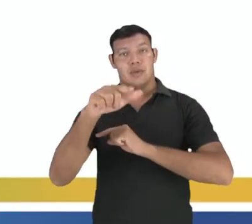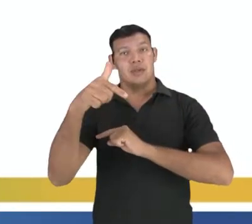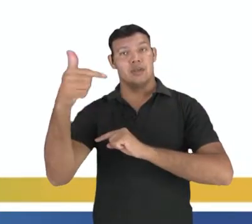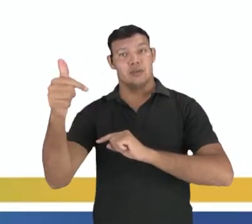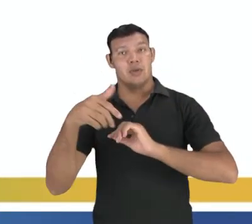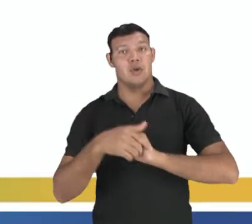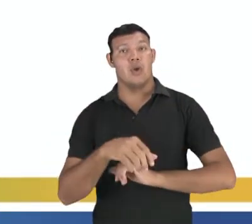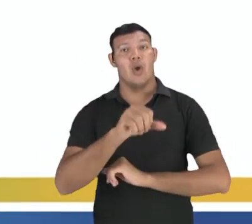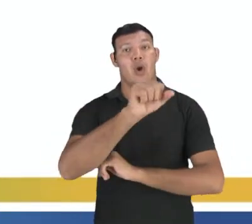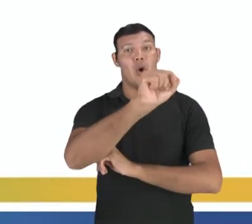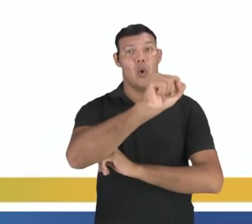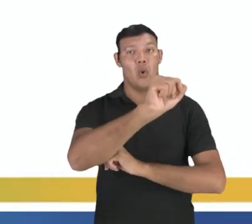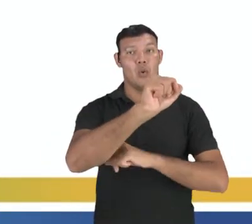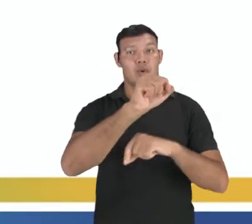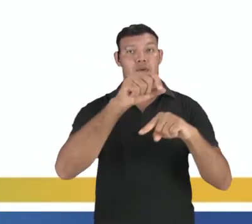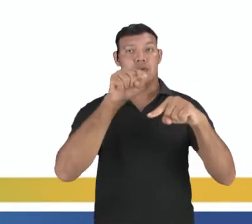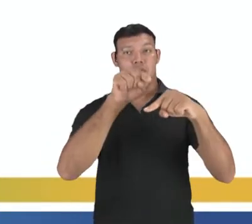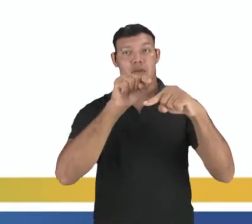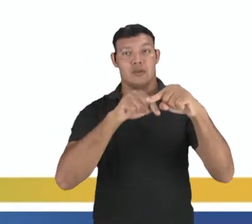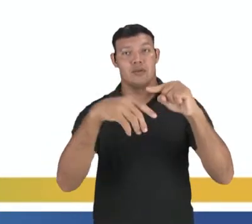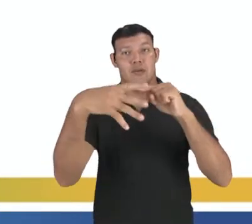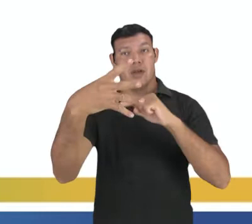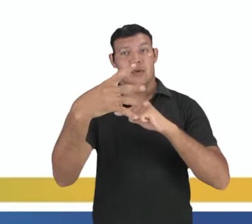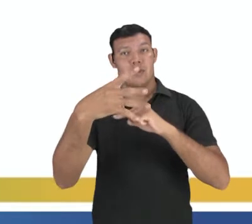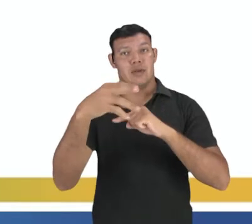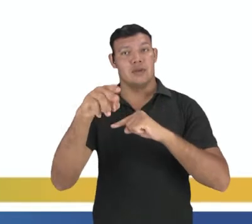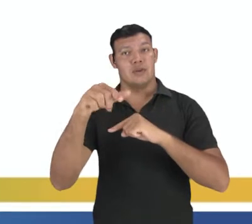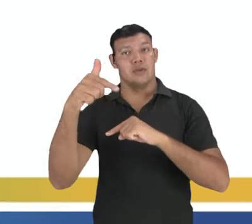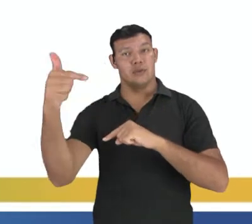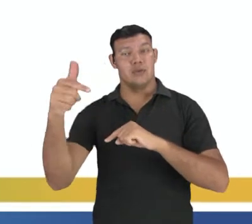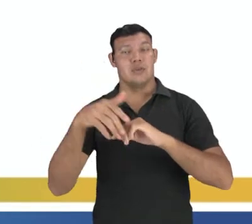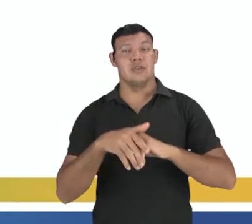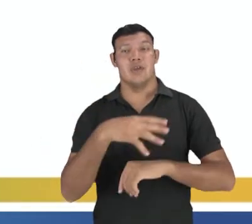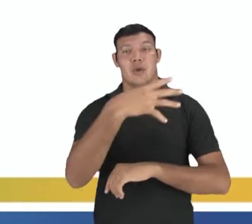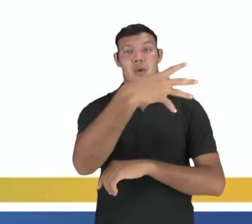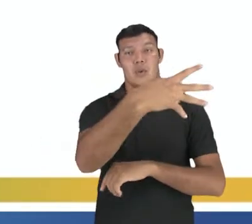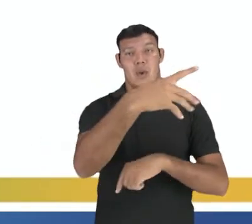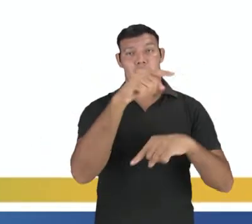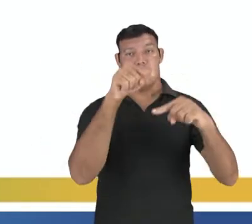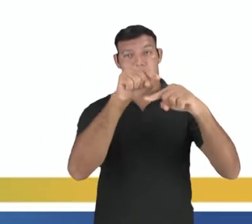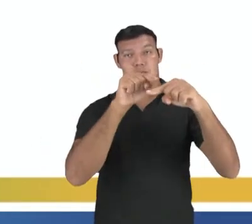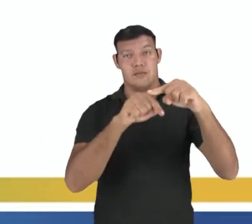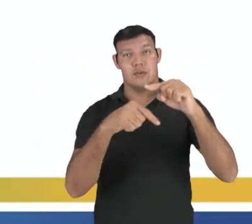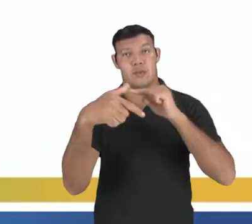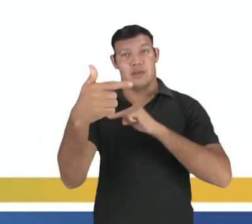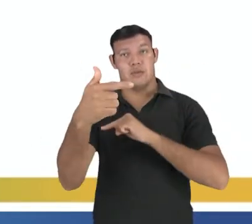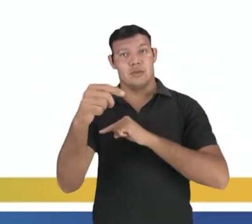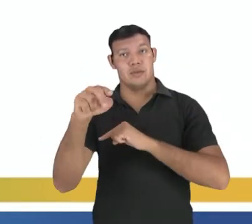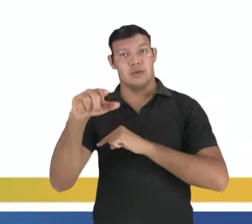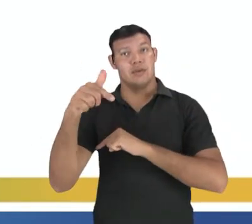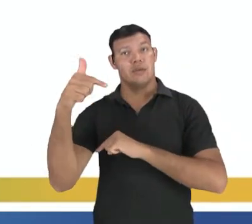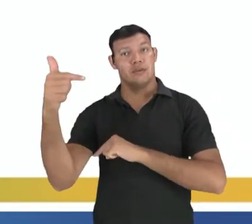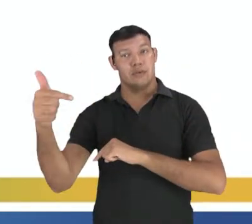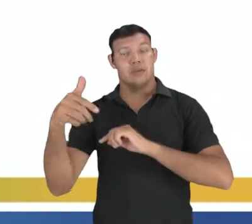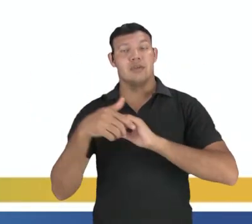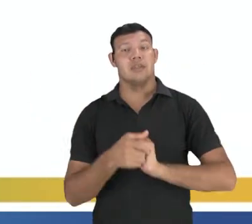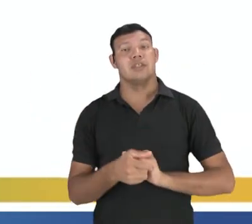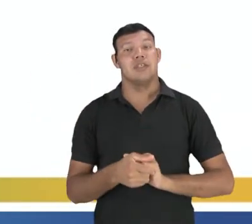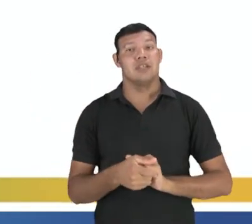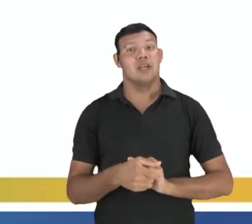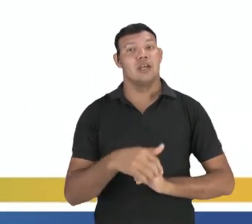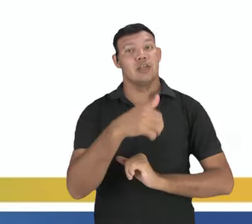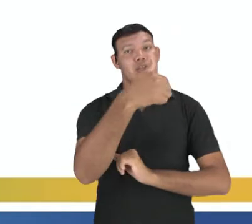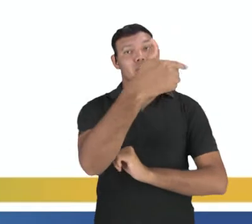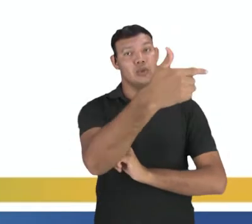para 4, 2. 4 dividido para 2, 2. E o 2 dividido para 1, 2.